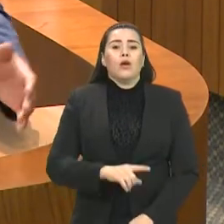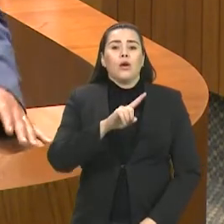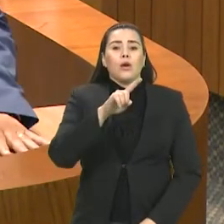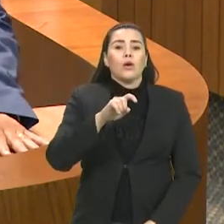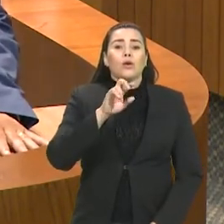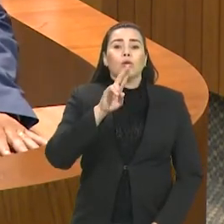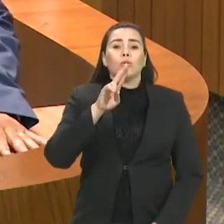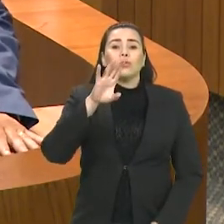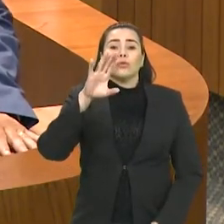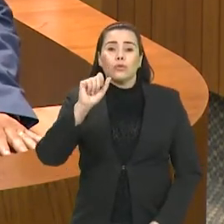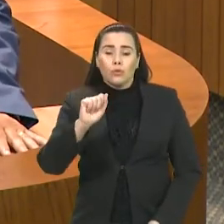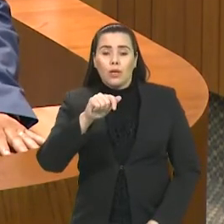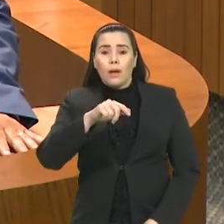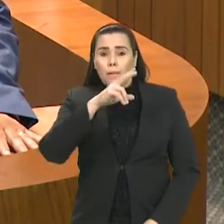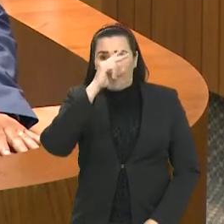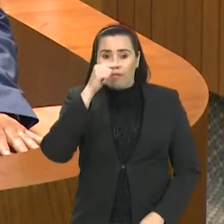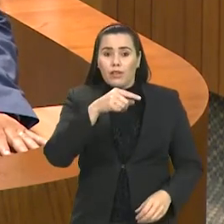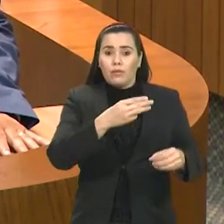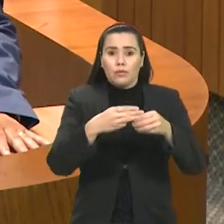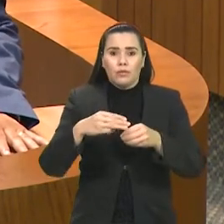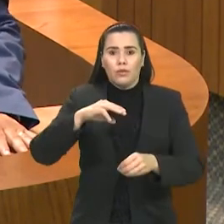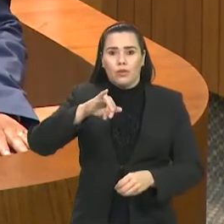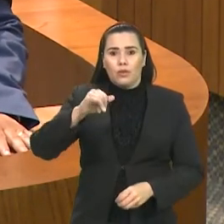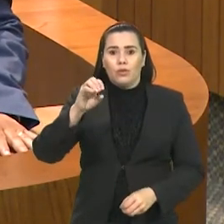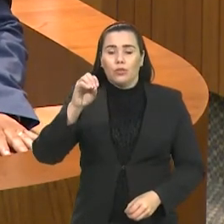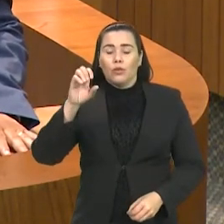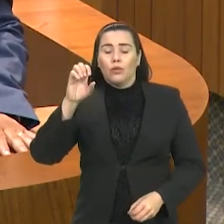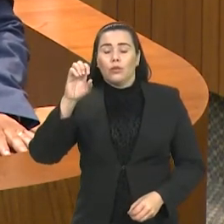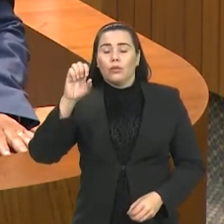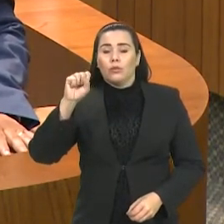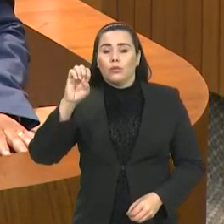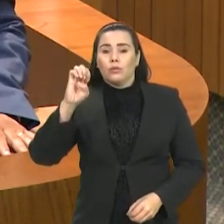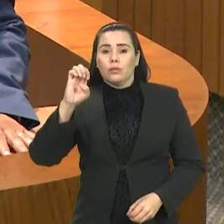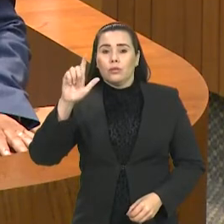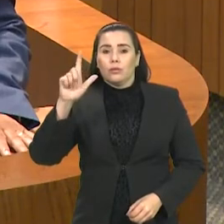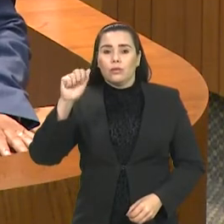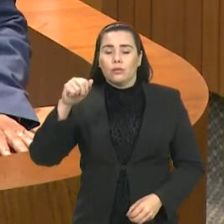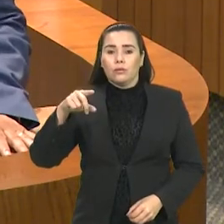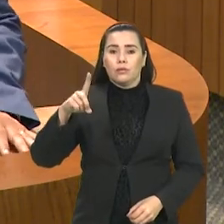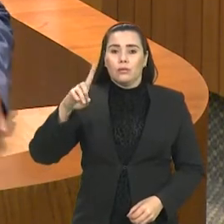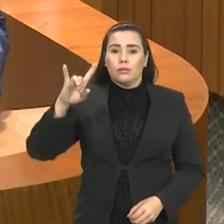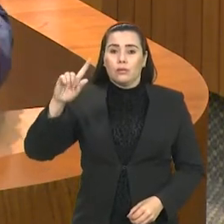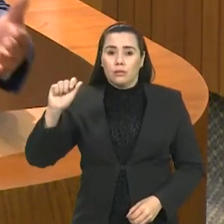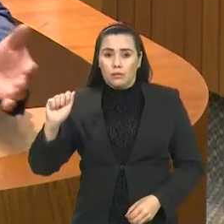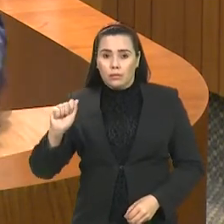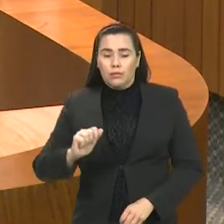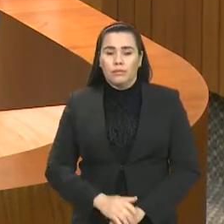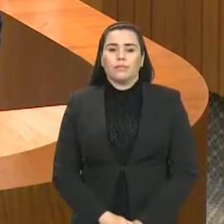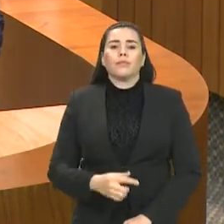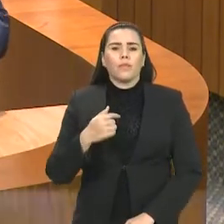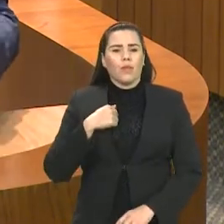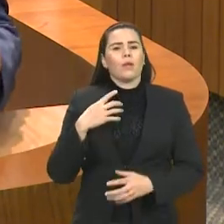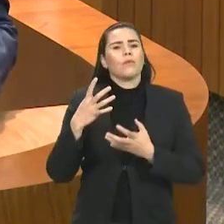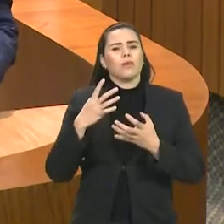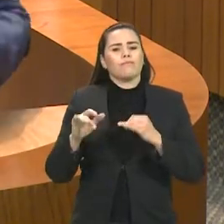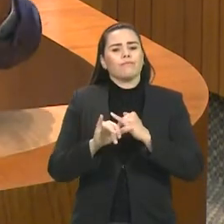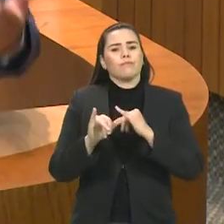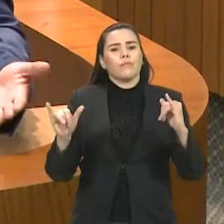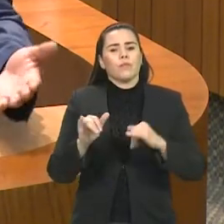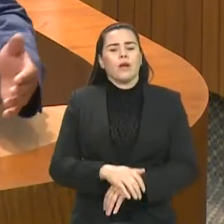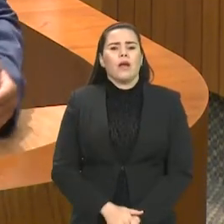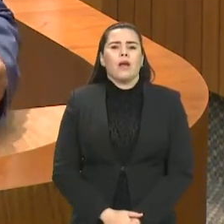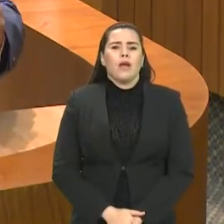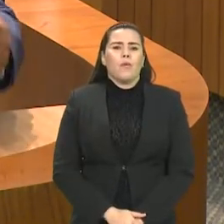mais digna. Por isso, eu quero aqui externar a certeza de que neste momento de transformação, onde o Maranhão